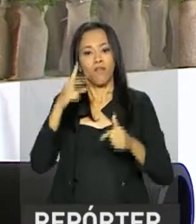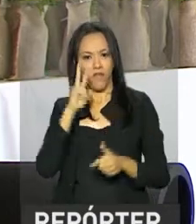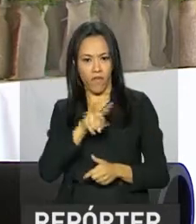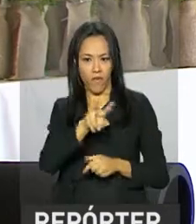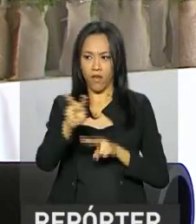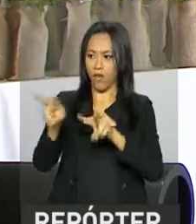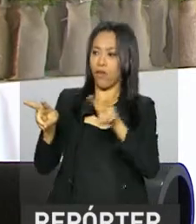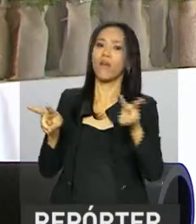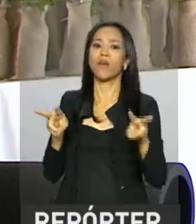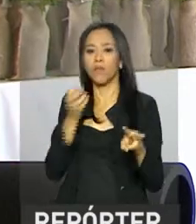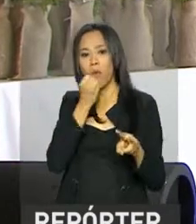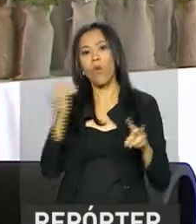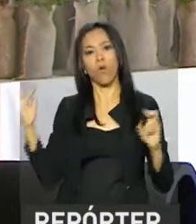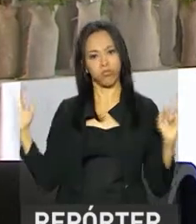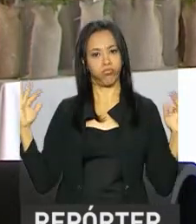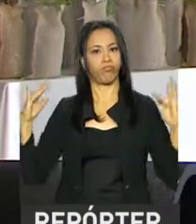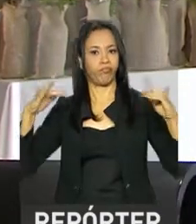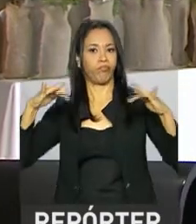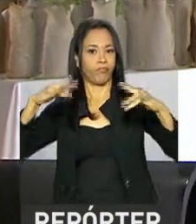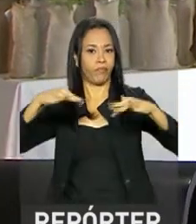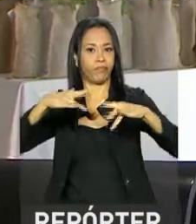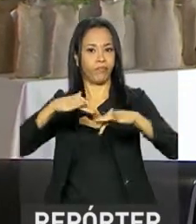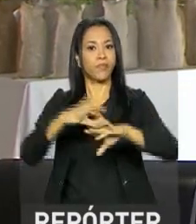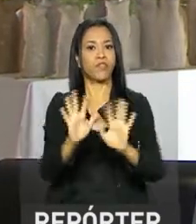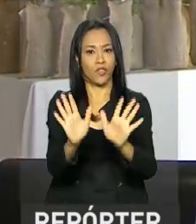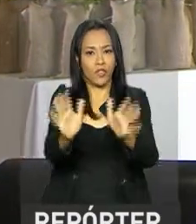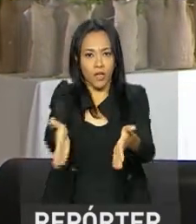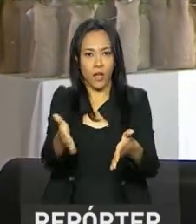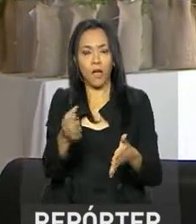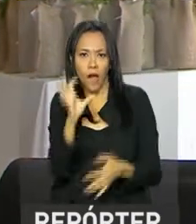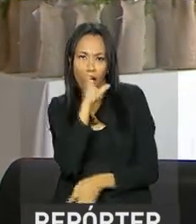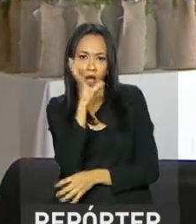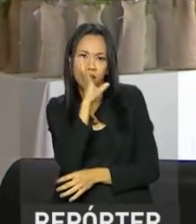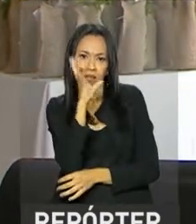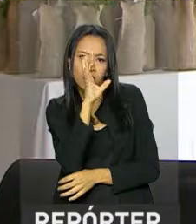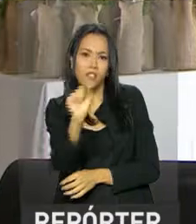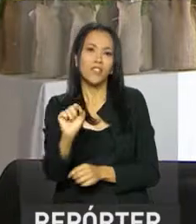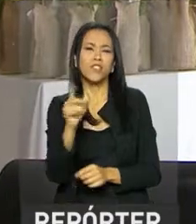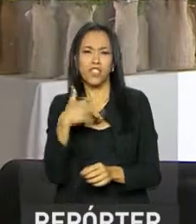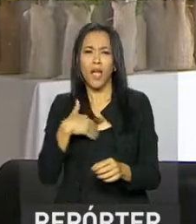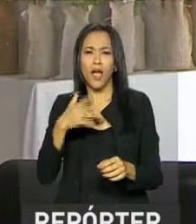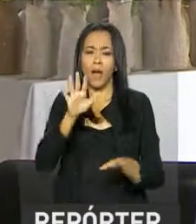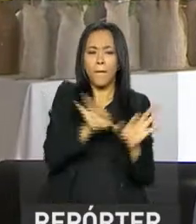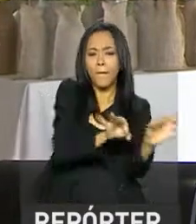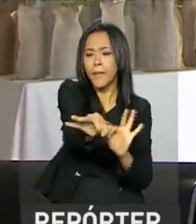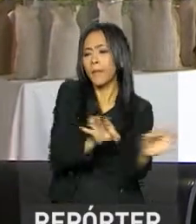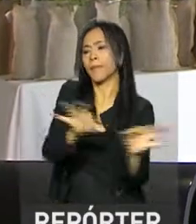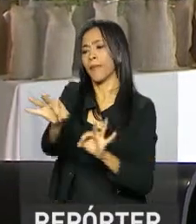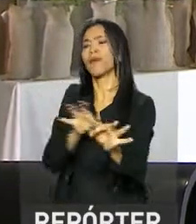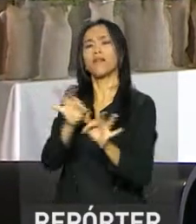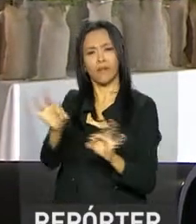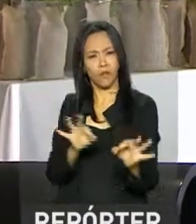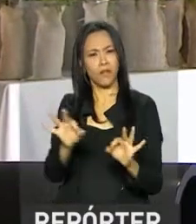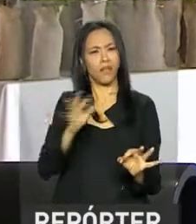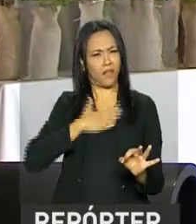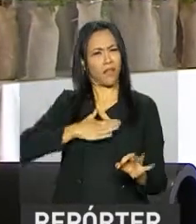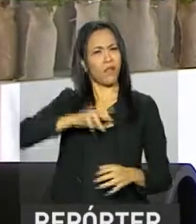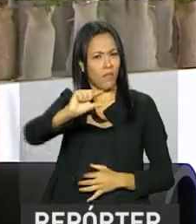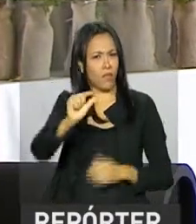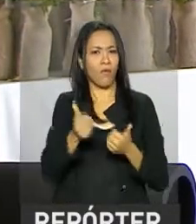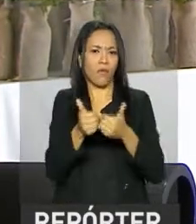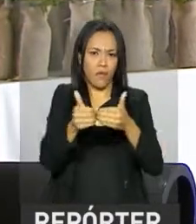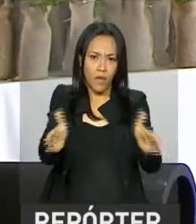ver aqui já uma boa movimentação, muita gente já chegou para acompanhar essa cerimônia, os últimos preparativos estão sendo finalizados, essa cerimônia começa daqui a